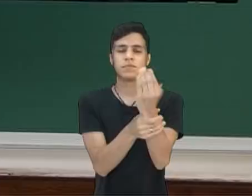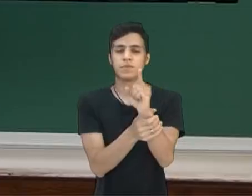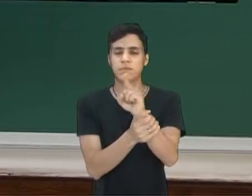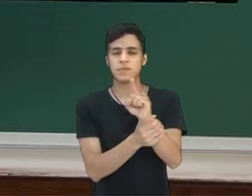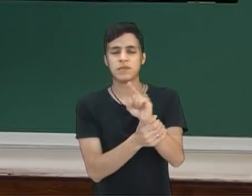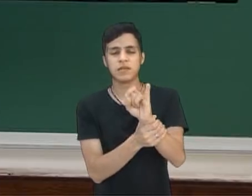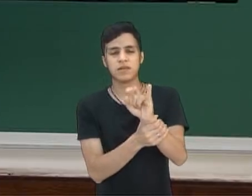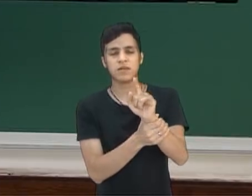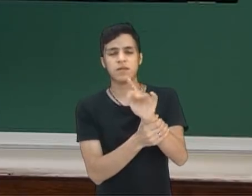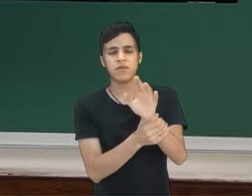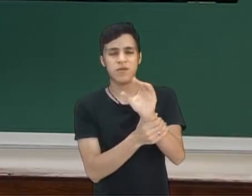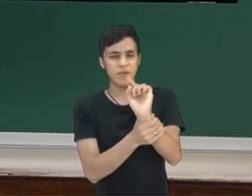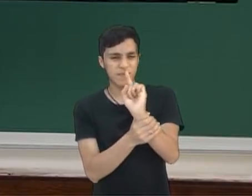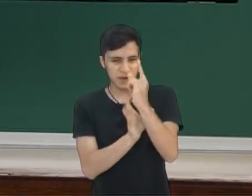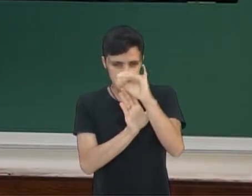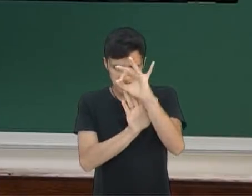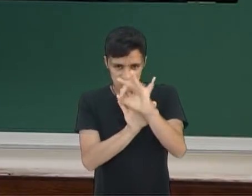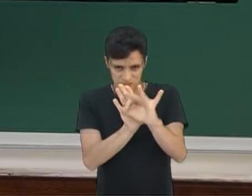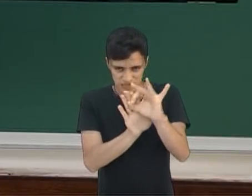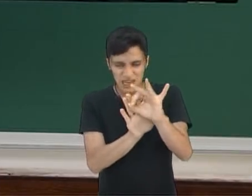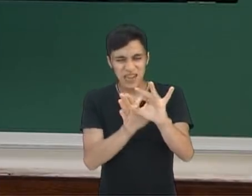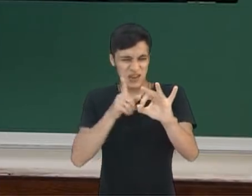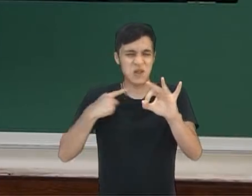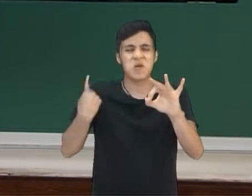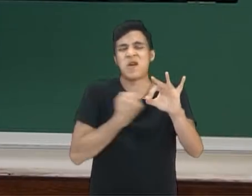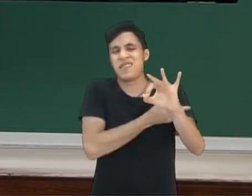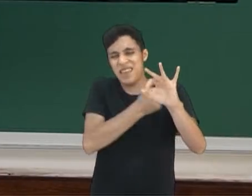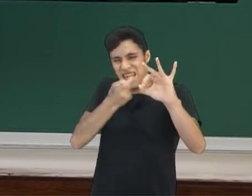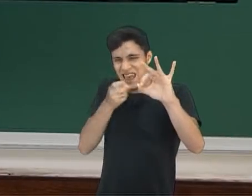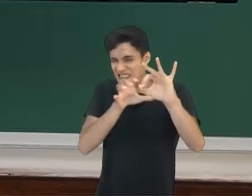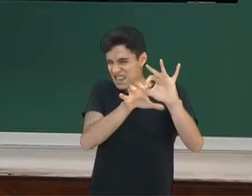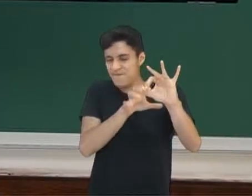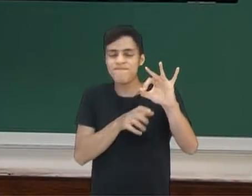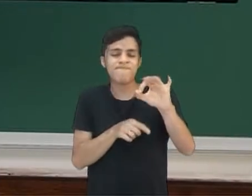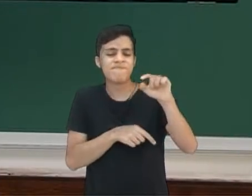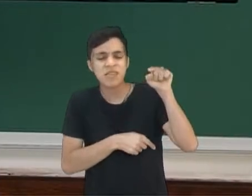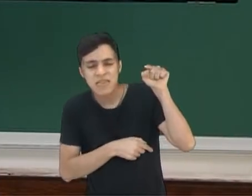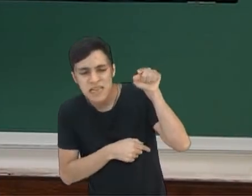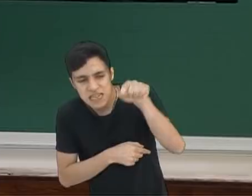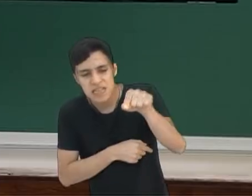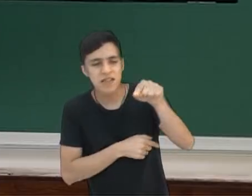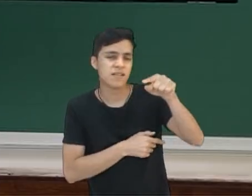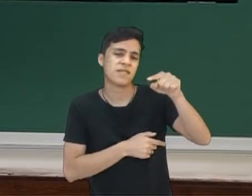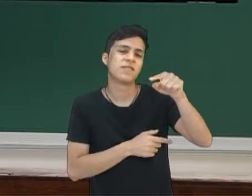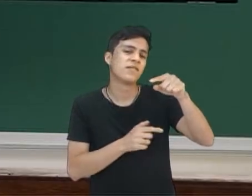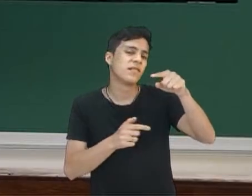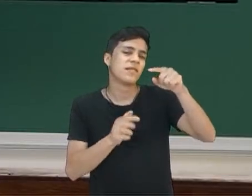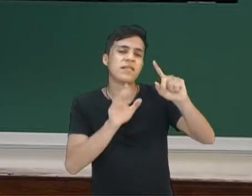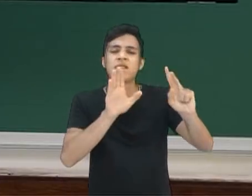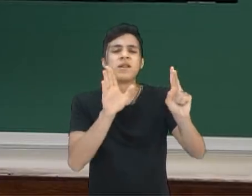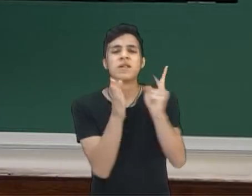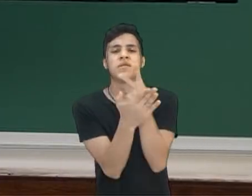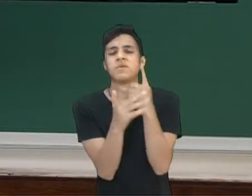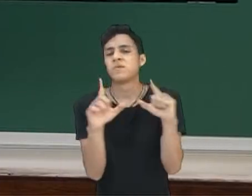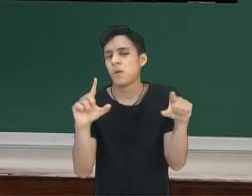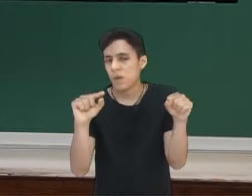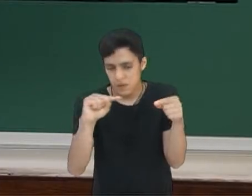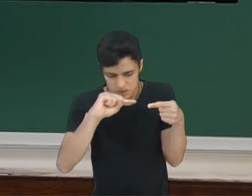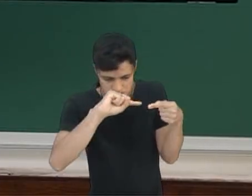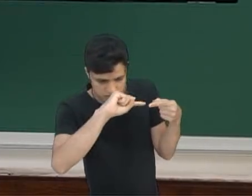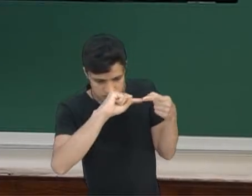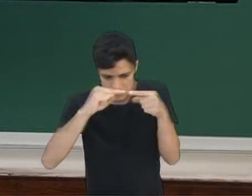zigoto, né, a primeira célula que nós fomos um dia, ali aconteceu essa combinação genética dos